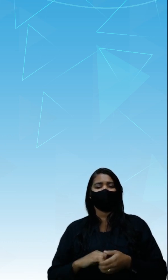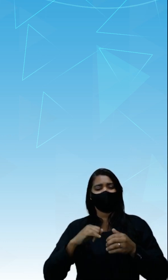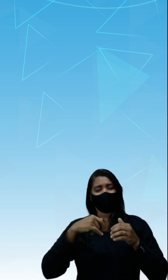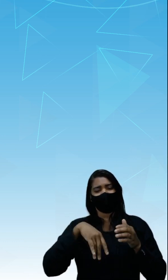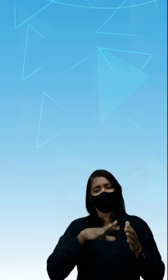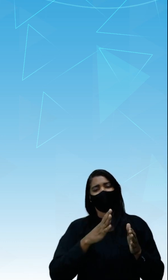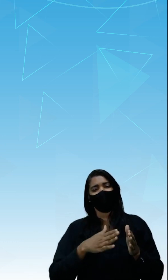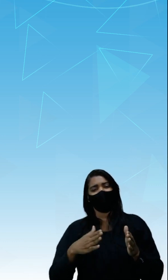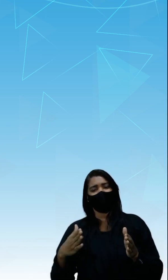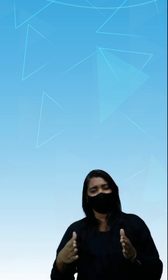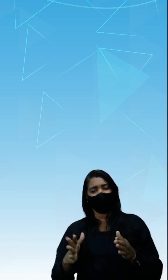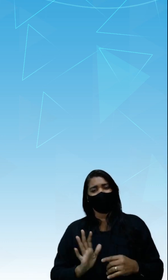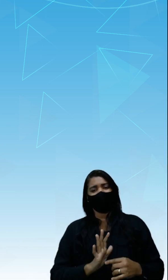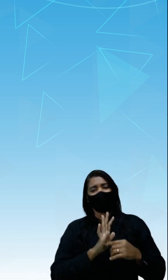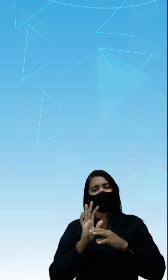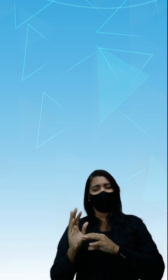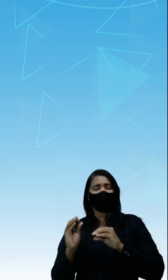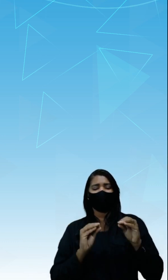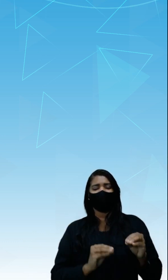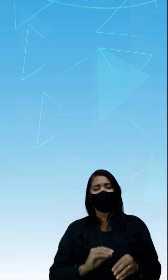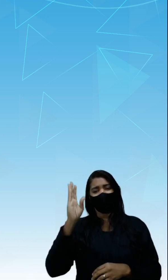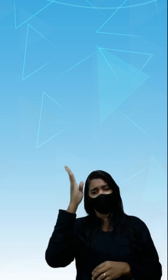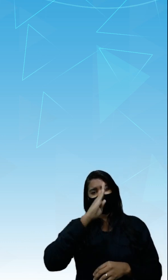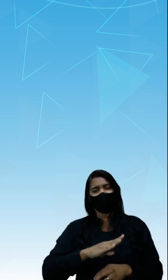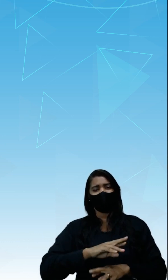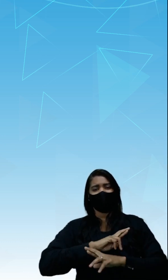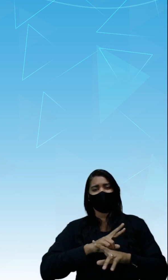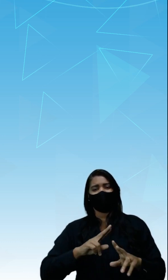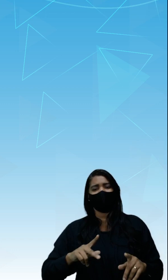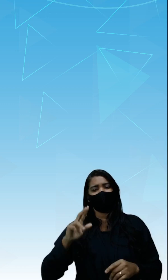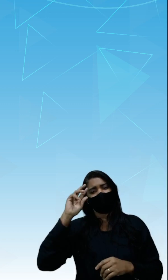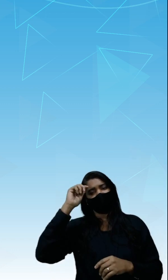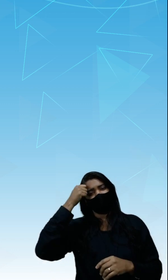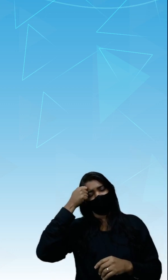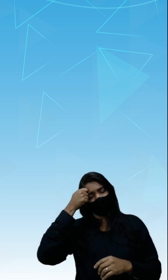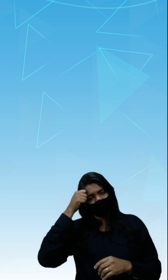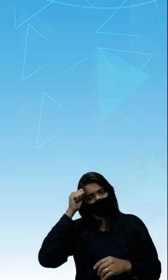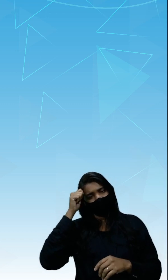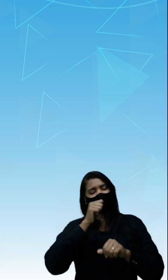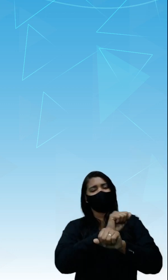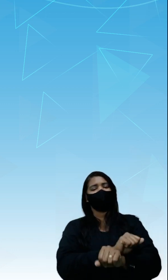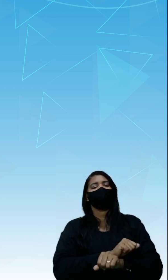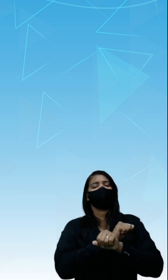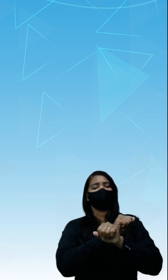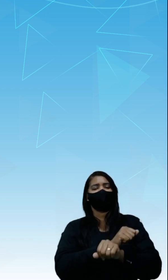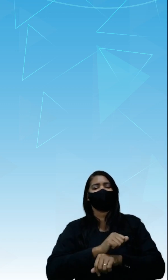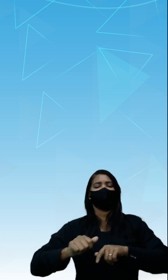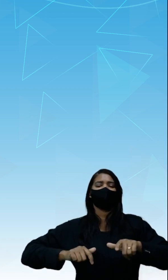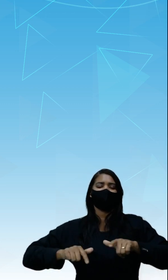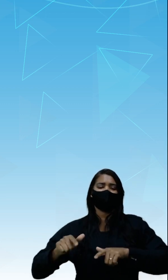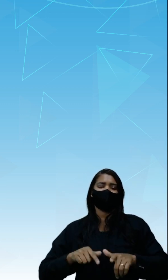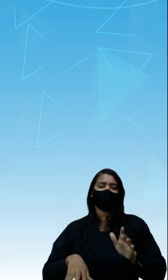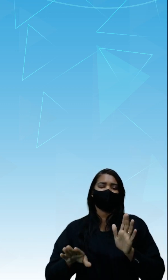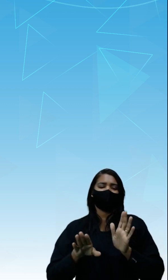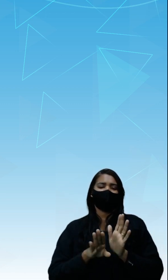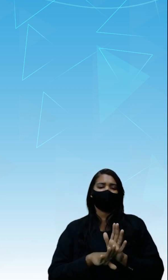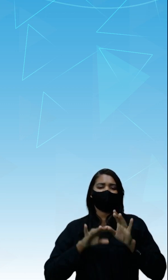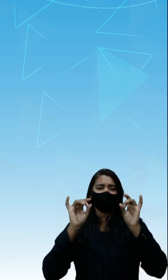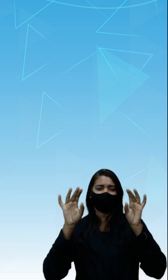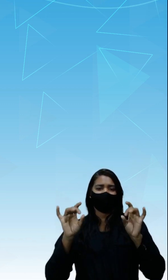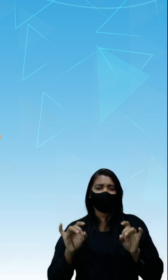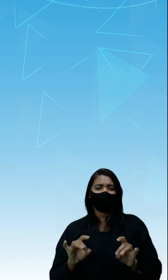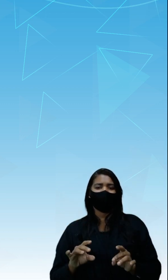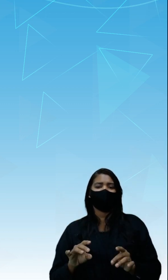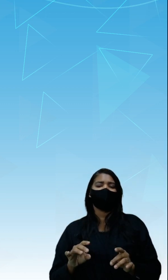período, desembarcaram no Brasil milhões de negros africanos que vieram para o trabalho escravo. Também trabalhavam